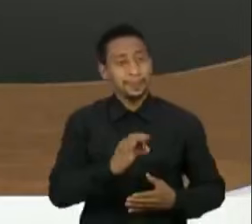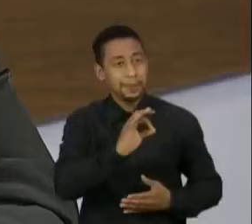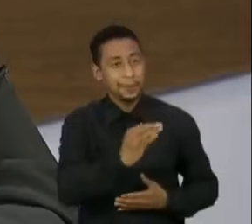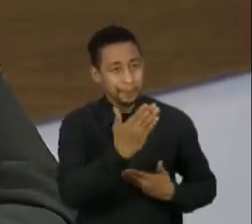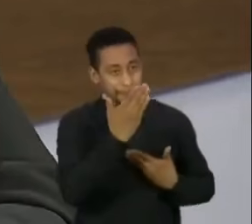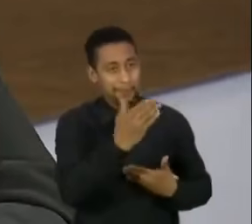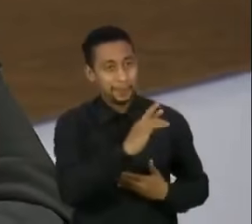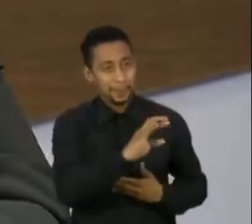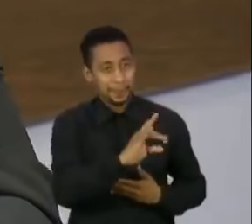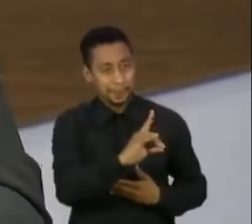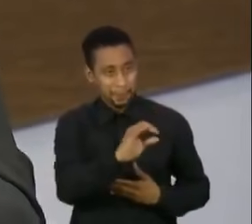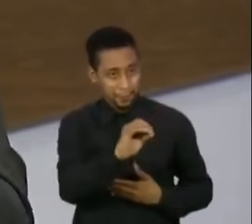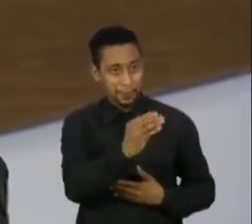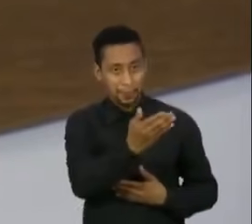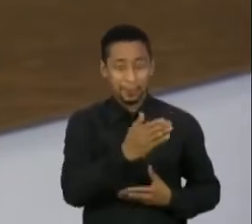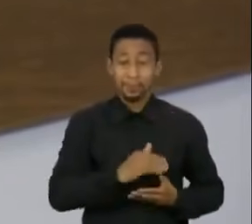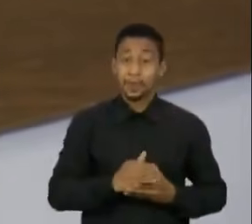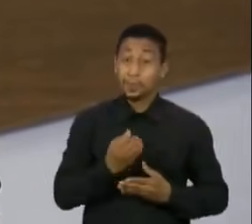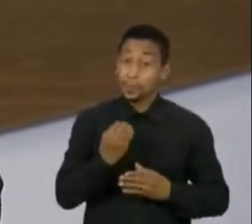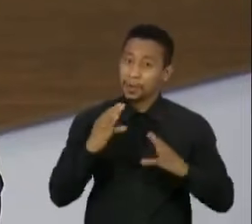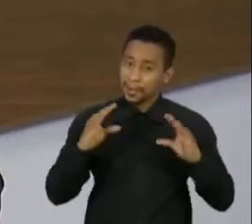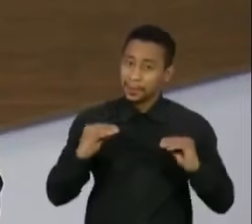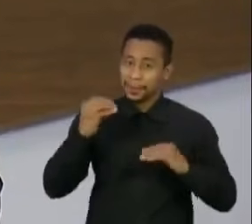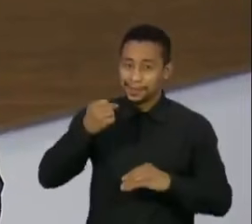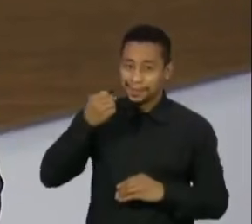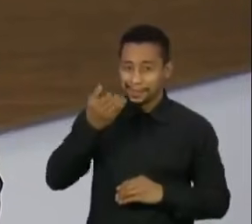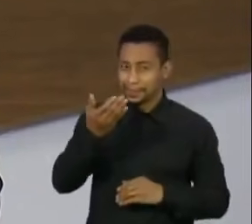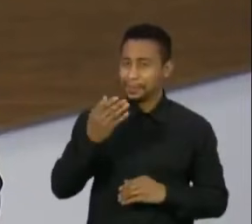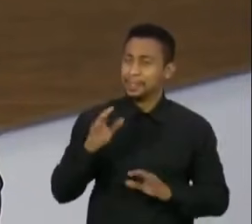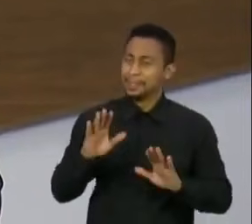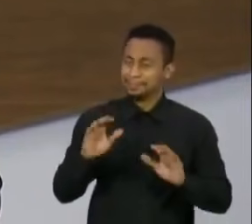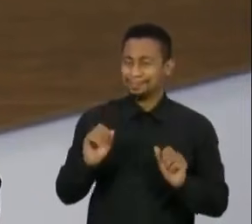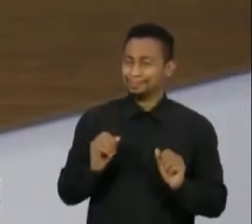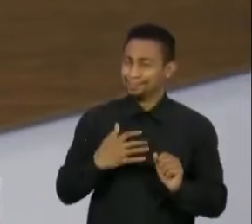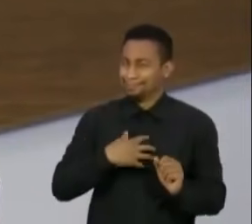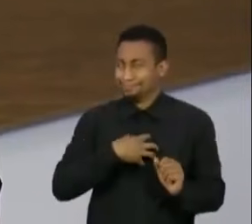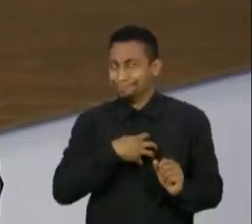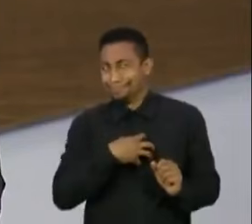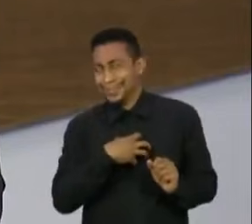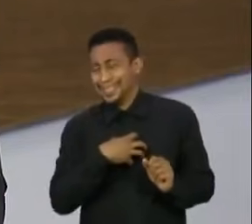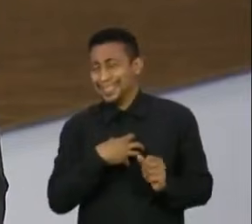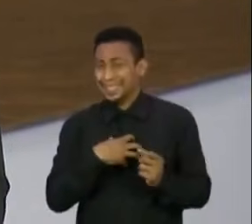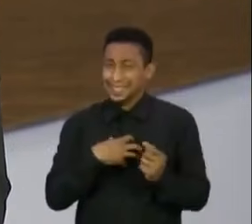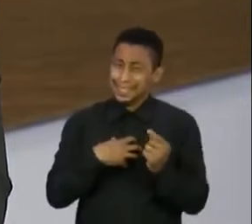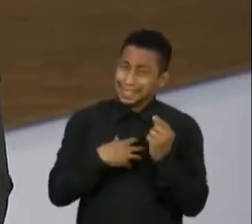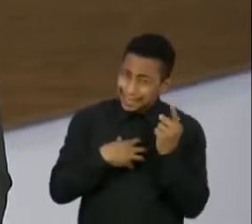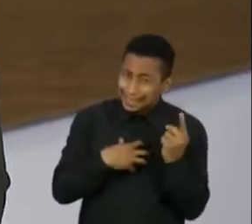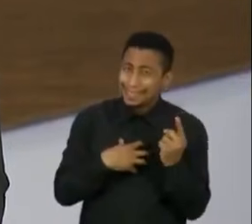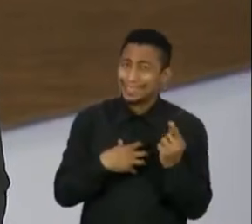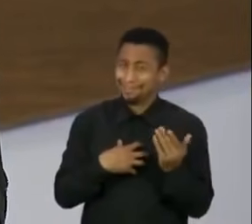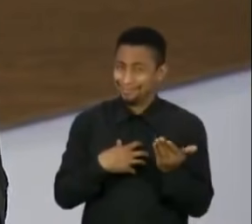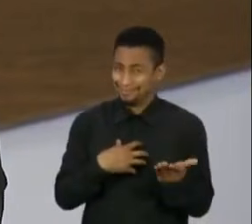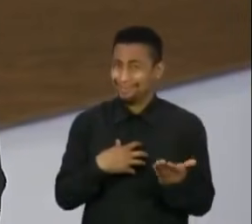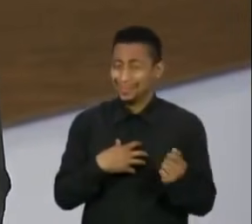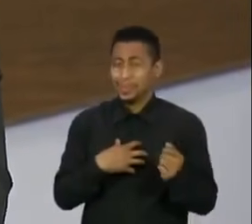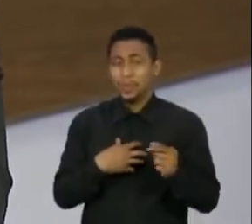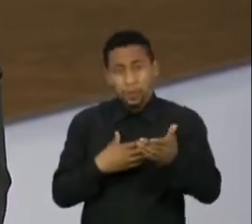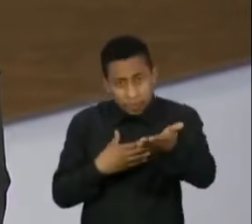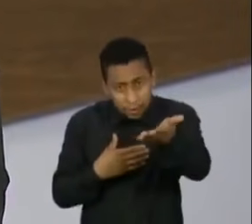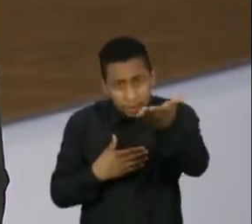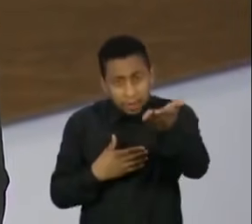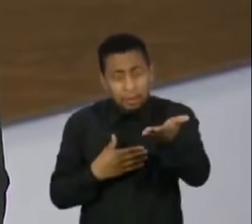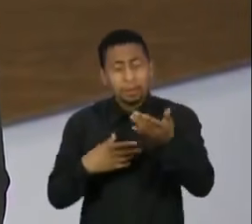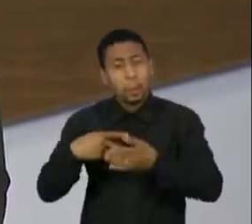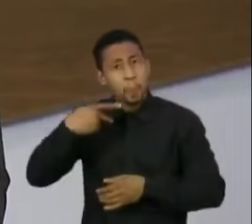o senador Boa noite causa certa estranheza o fato de o senhor um